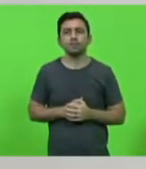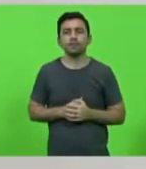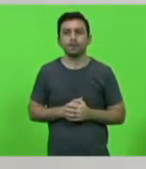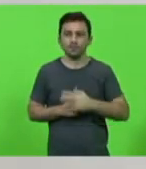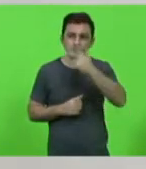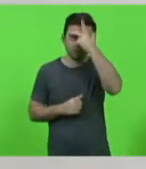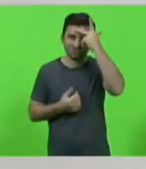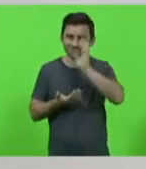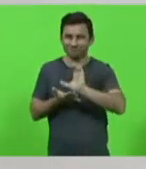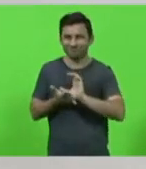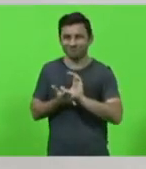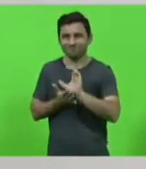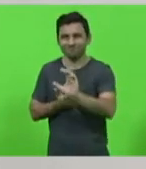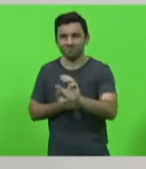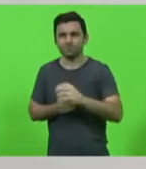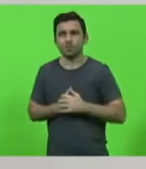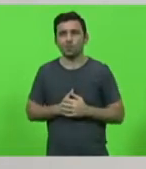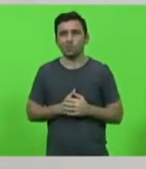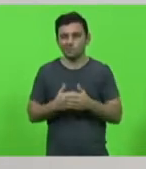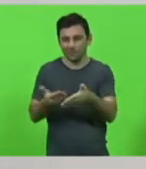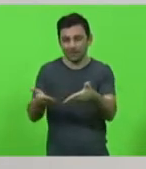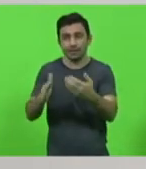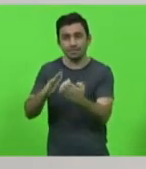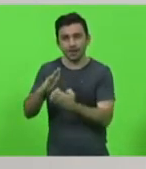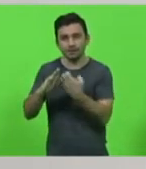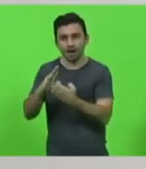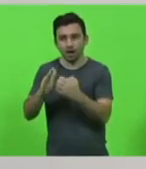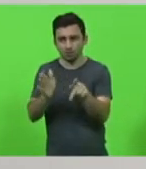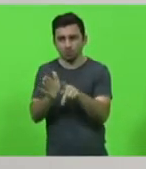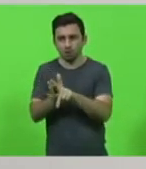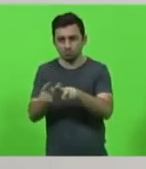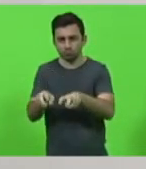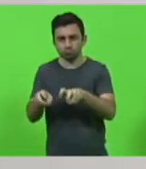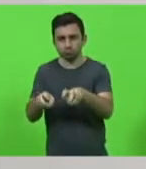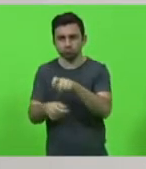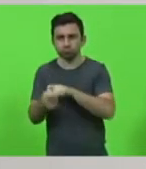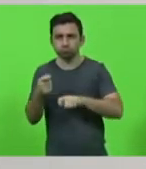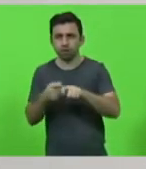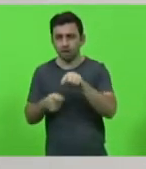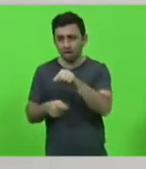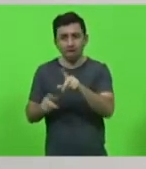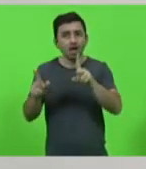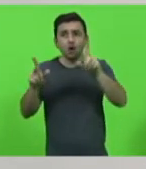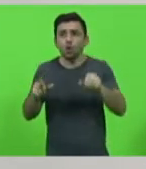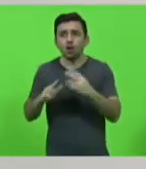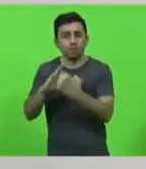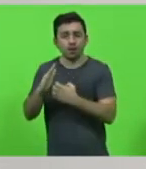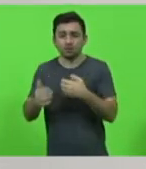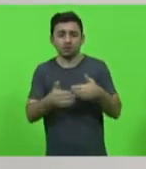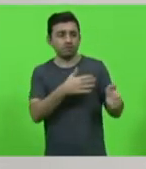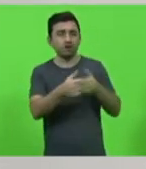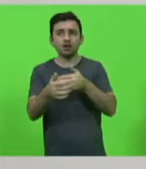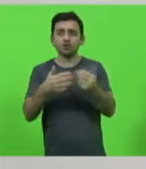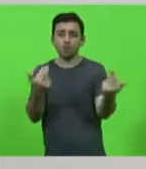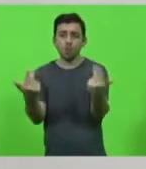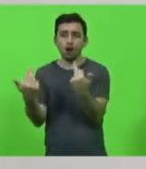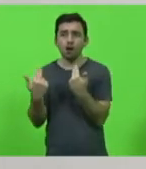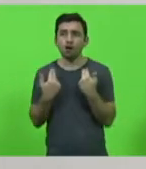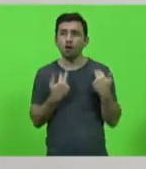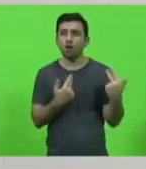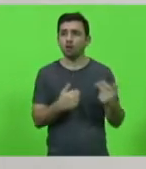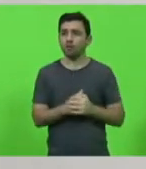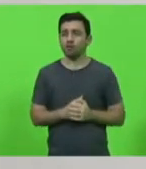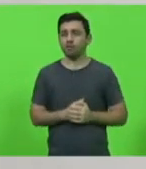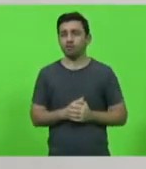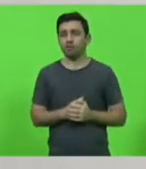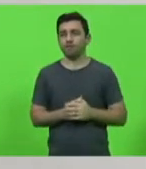investidor, o nosso empresário do agronegócio, ele é uma empresa como outra qualquer? Quando nós falamos da